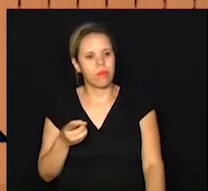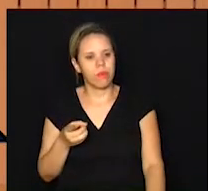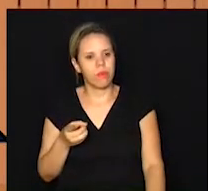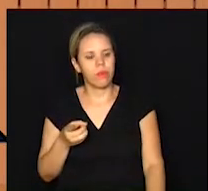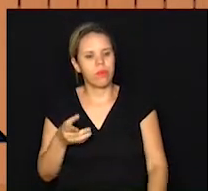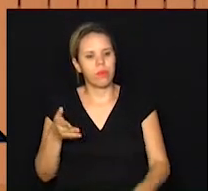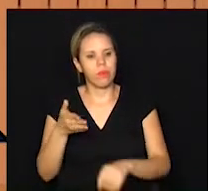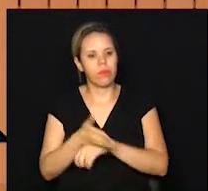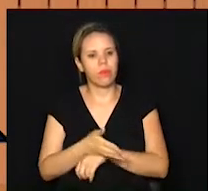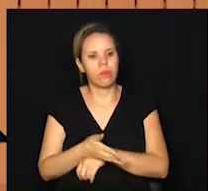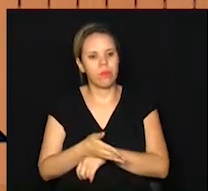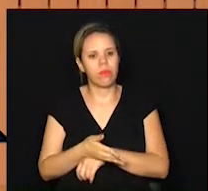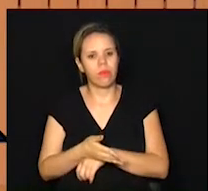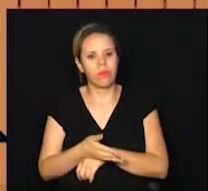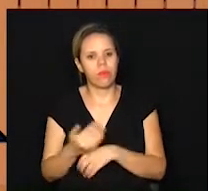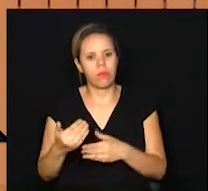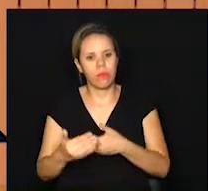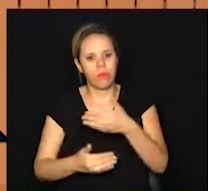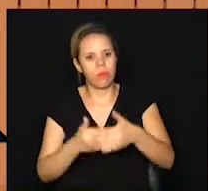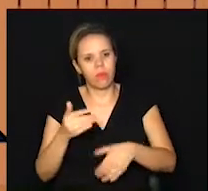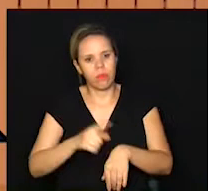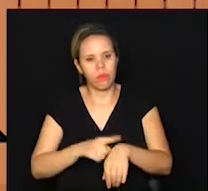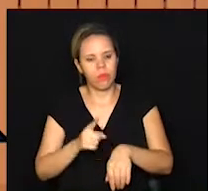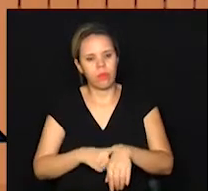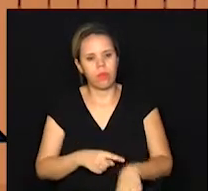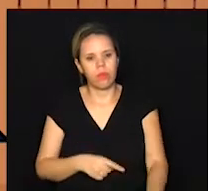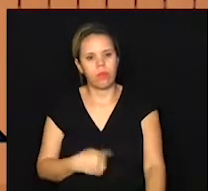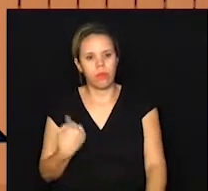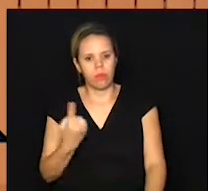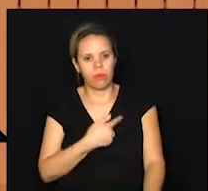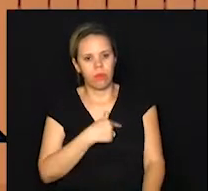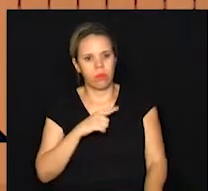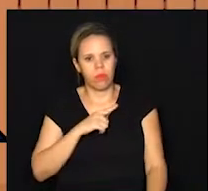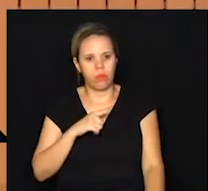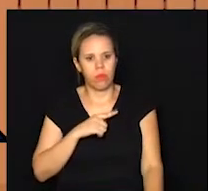entrando aí no próximo momento, mas nós temos aqui